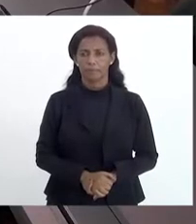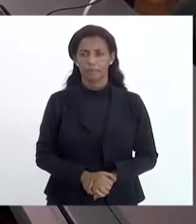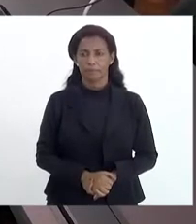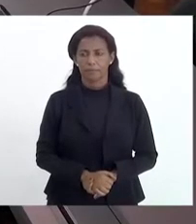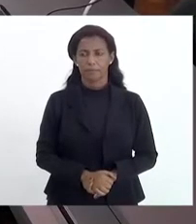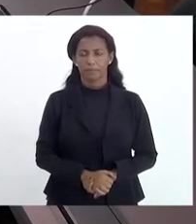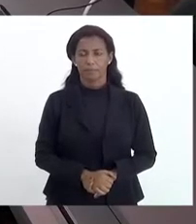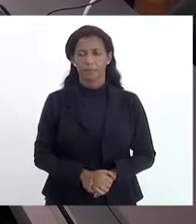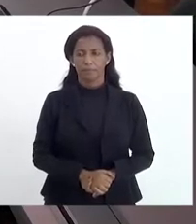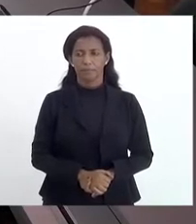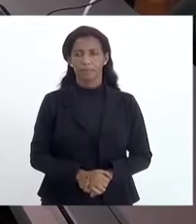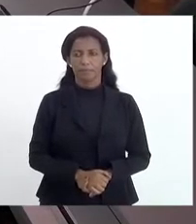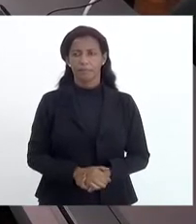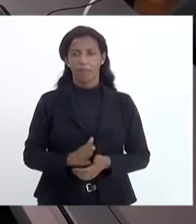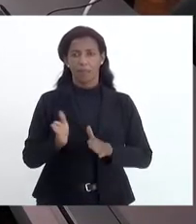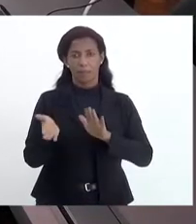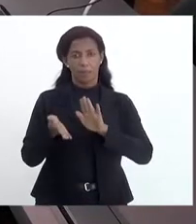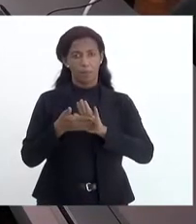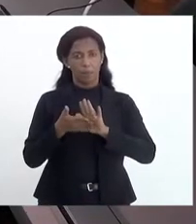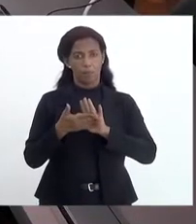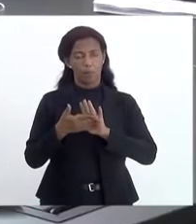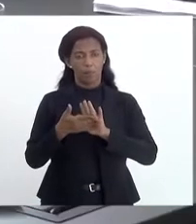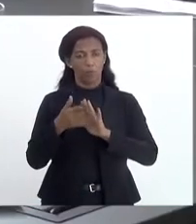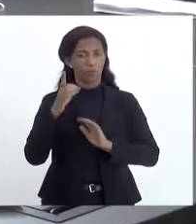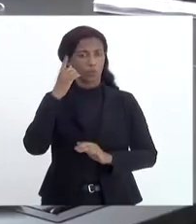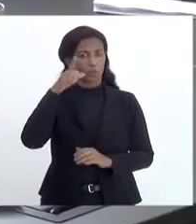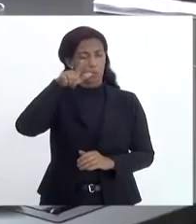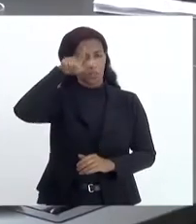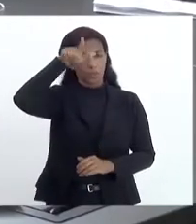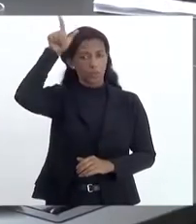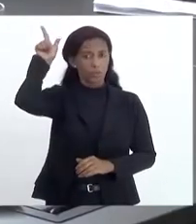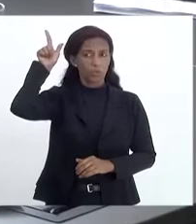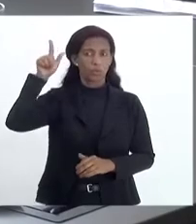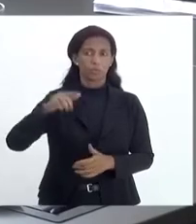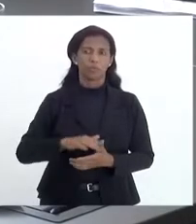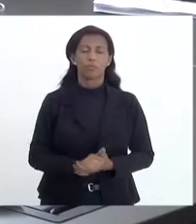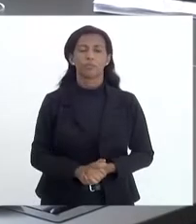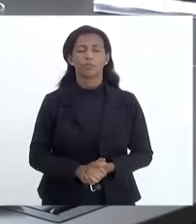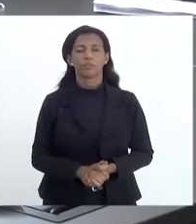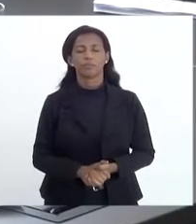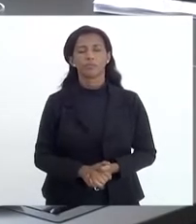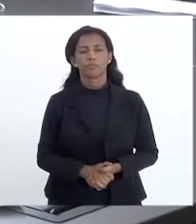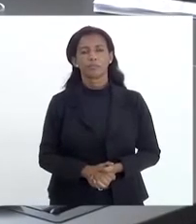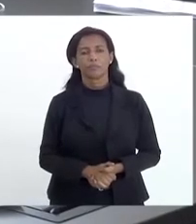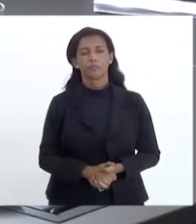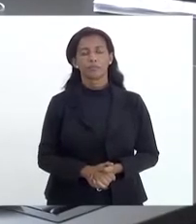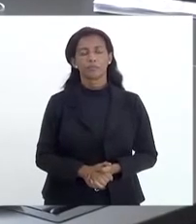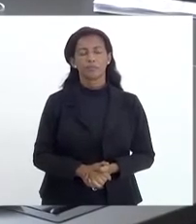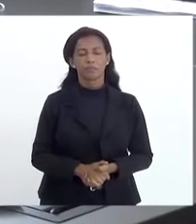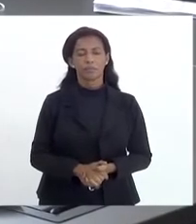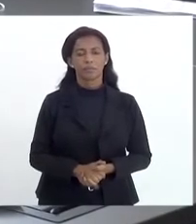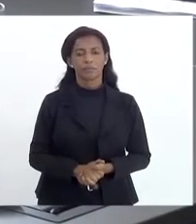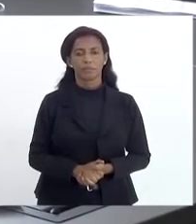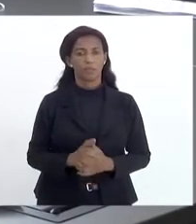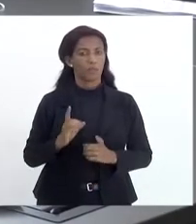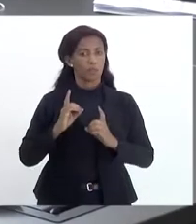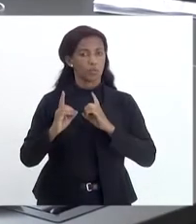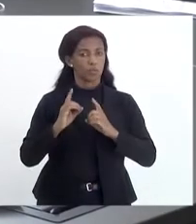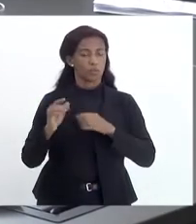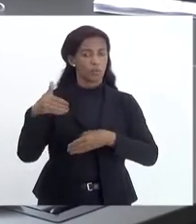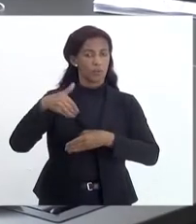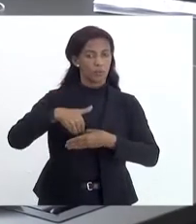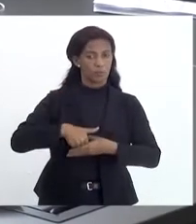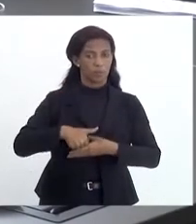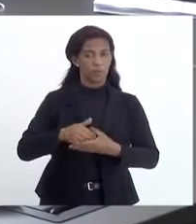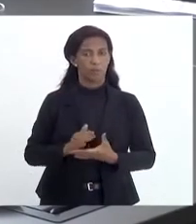Constitucionalidade com emenda, acolhendo a proposta do deputado Luiz Paulo, excetuando os hospitais de campanha. Em discussão, em